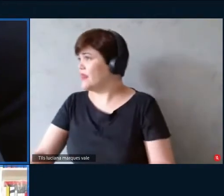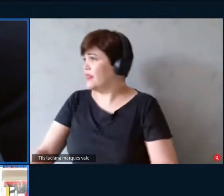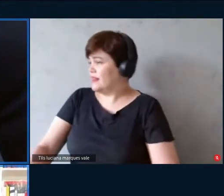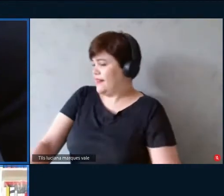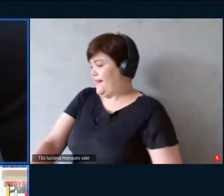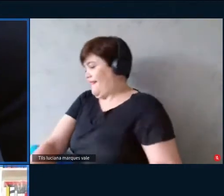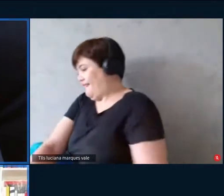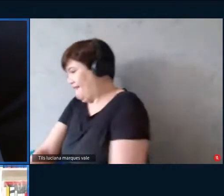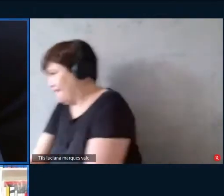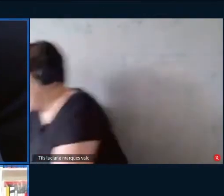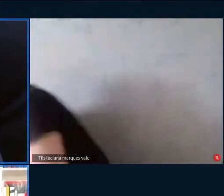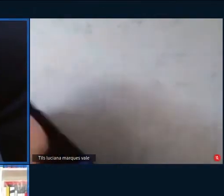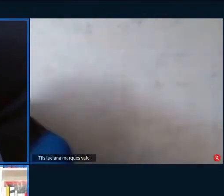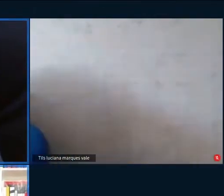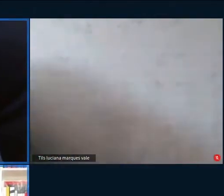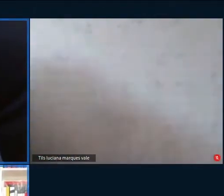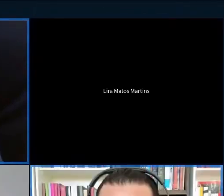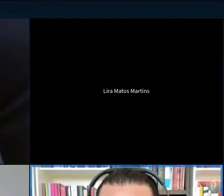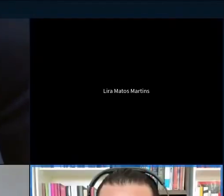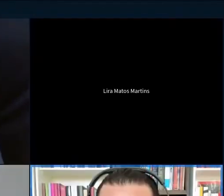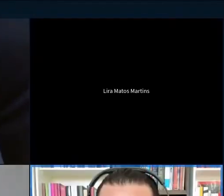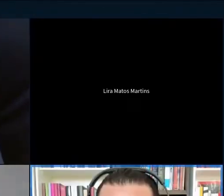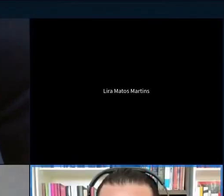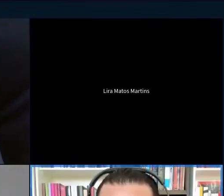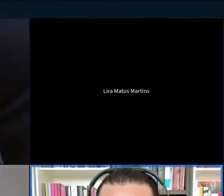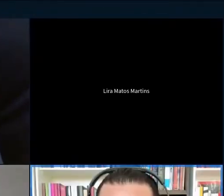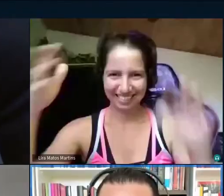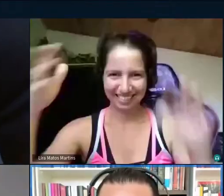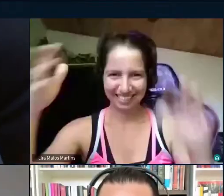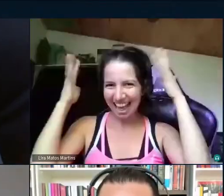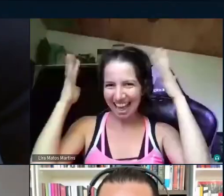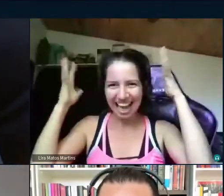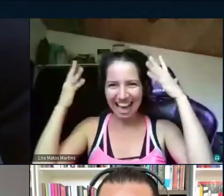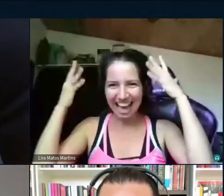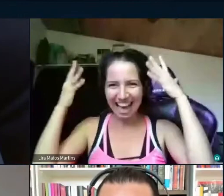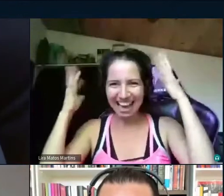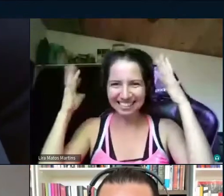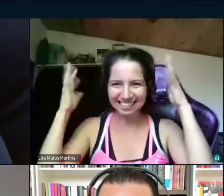Valeu, velho, por estar aqui comigo, velho. Uai, como não, velho?